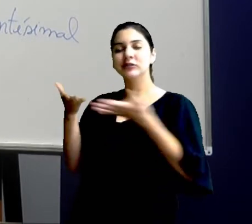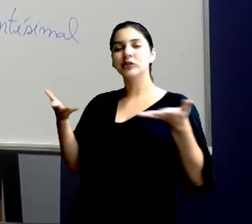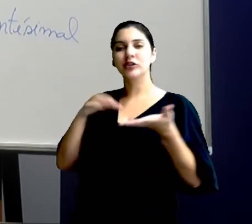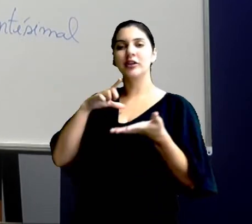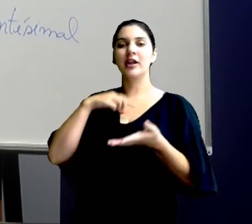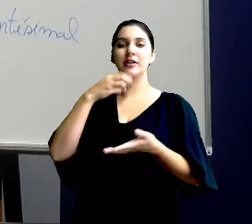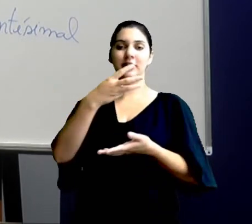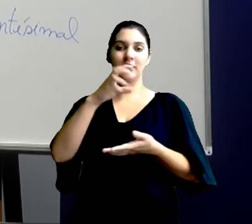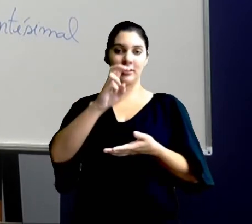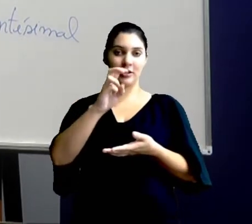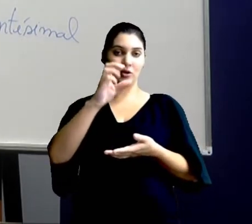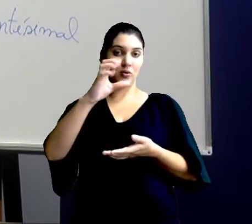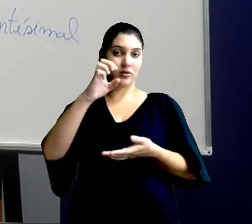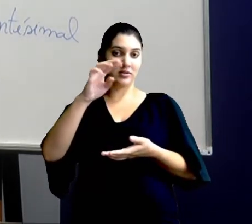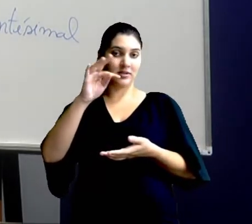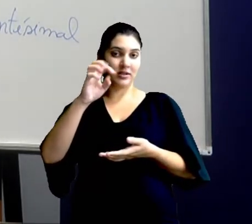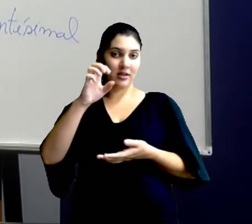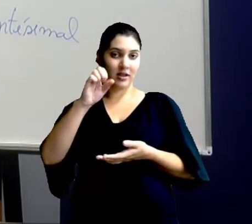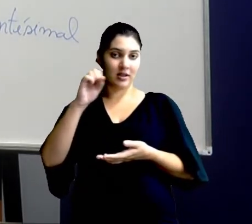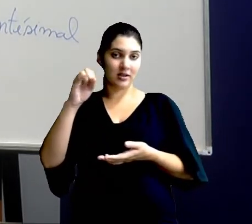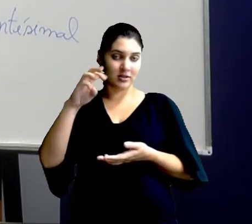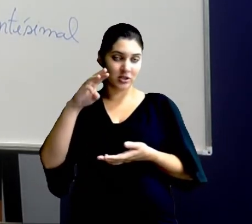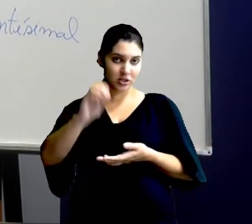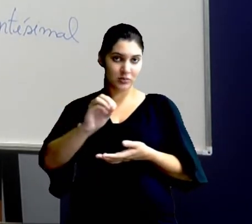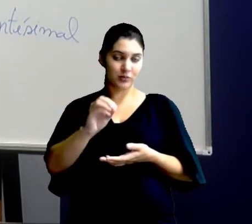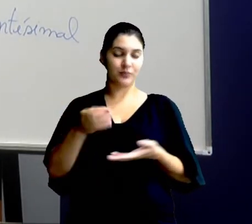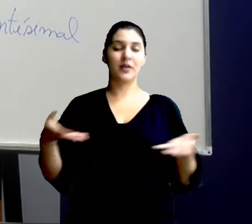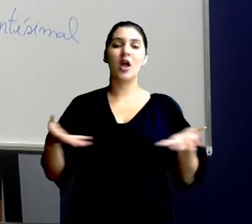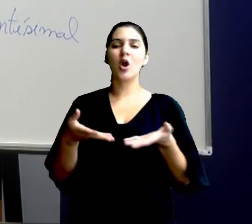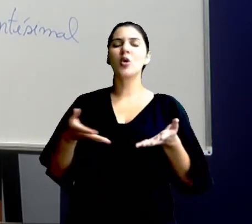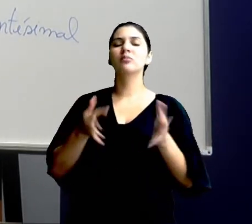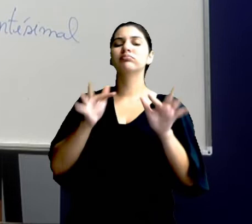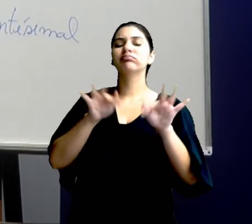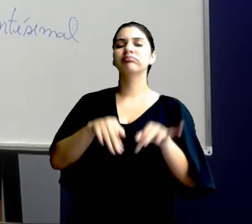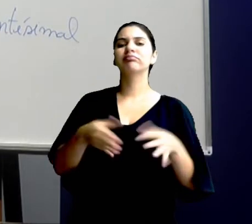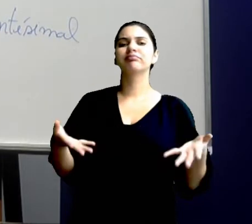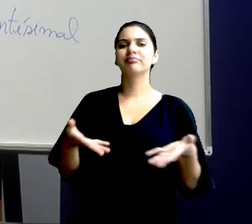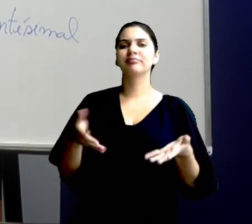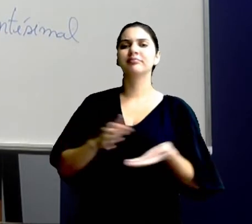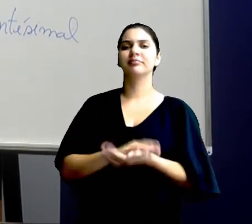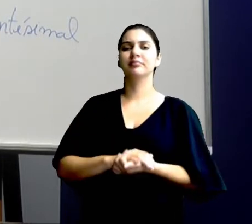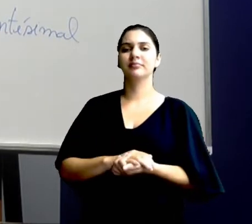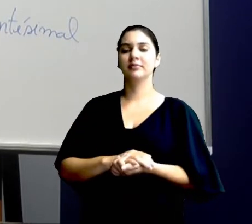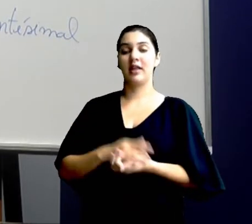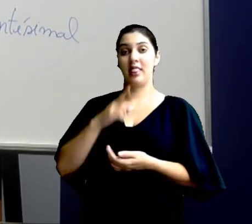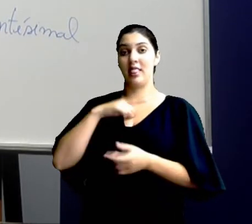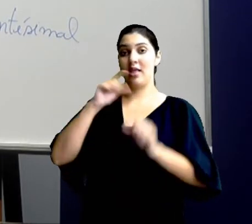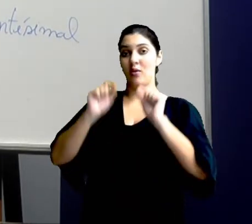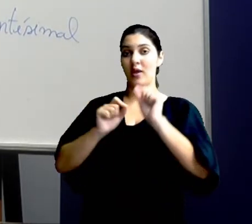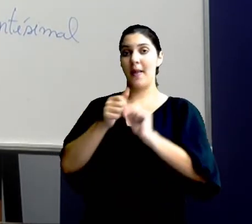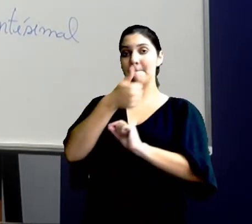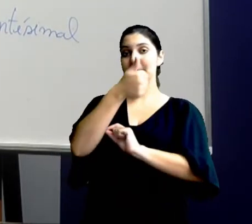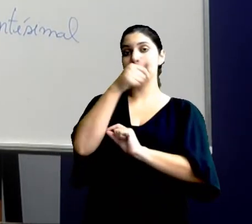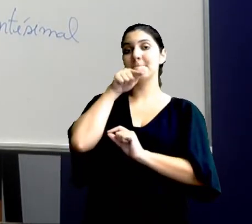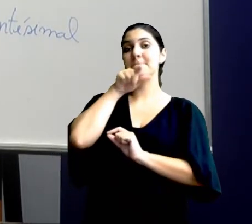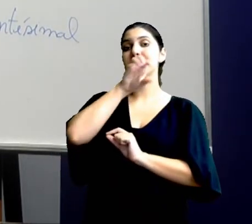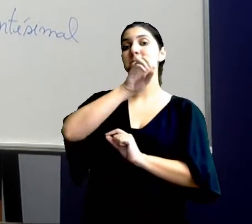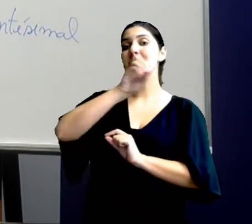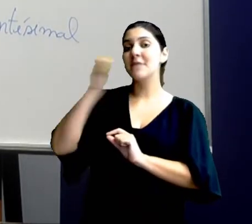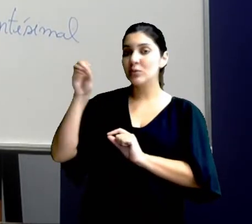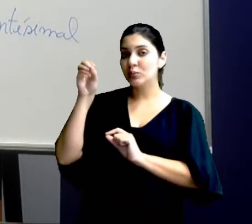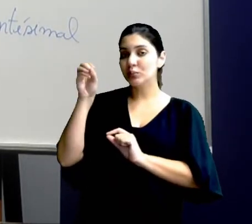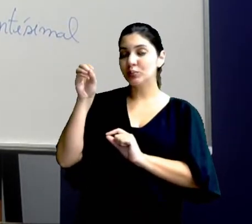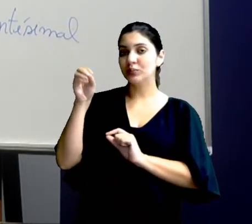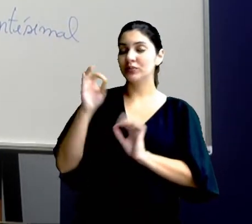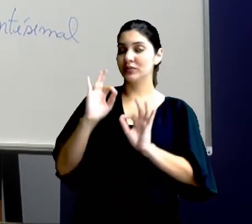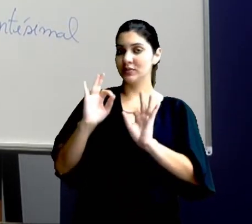certo? Tudo bem? Vamos para o último, que é 1000.